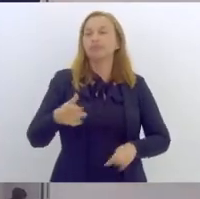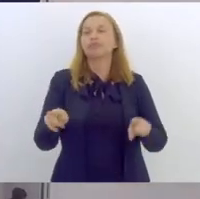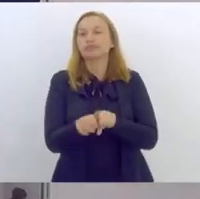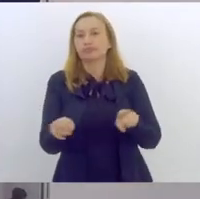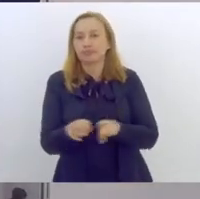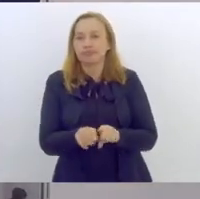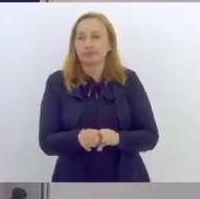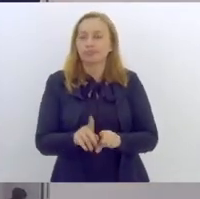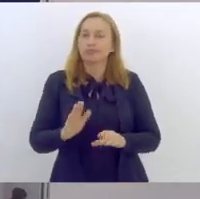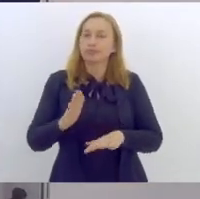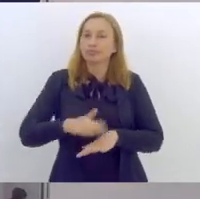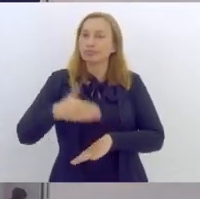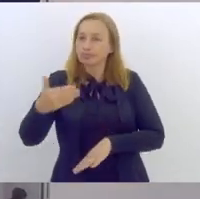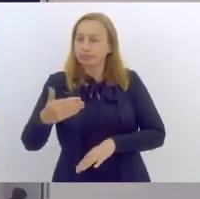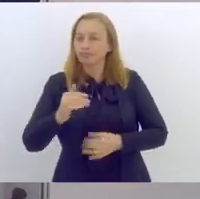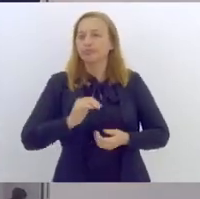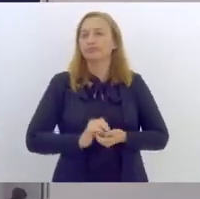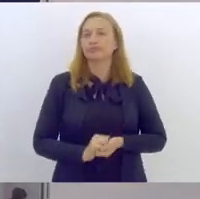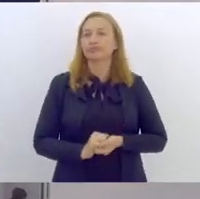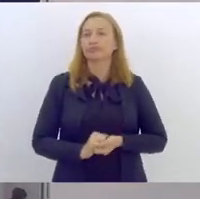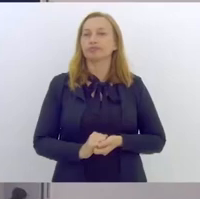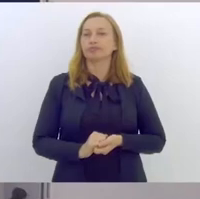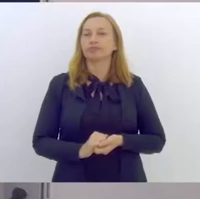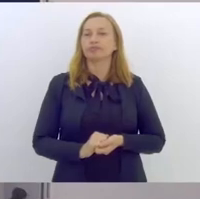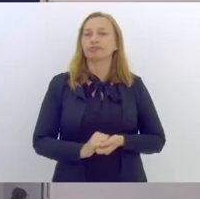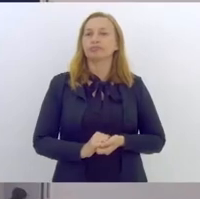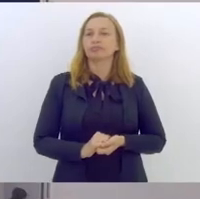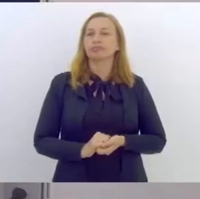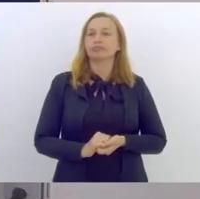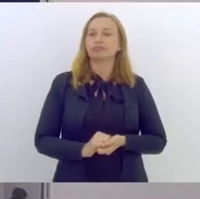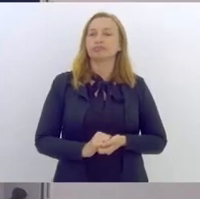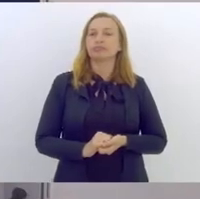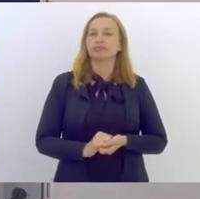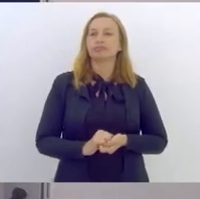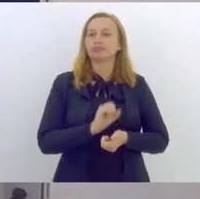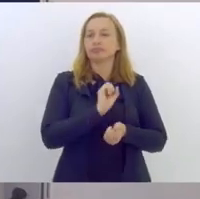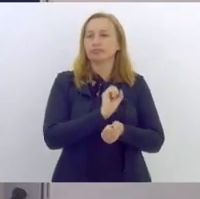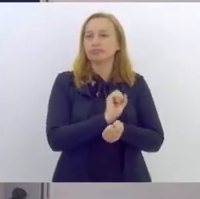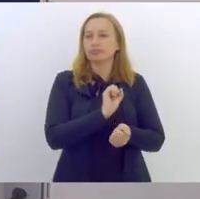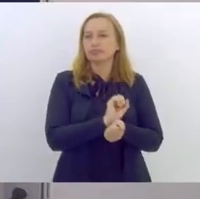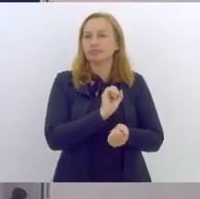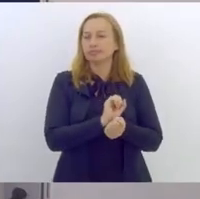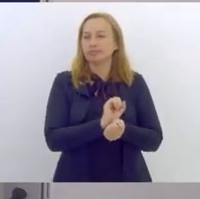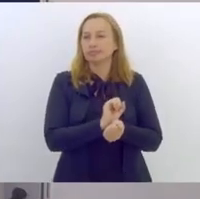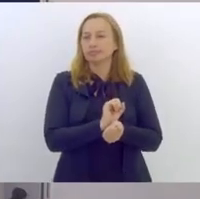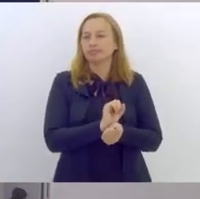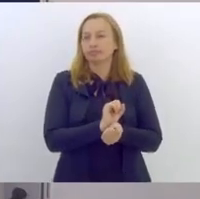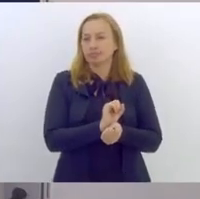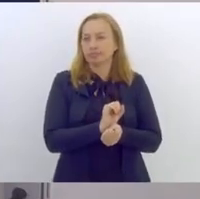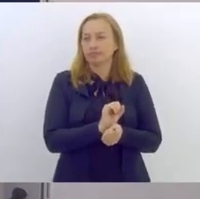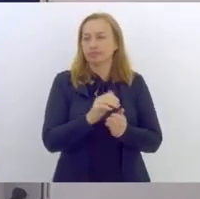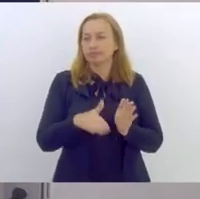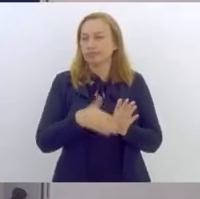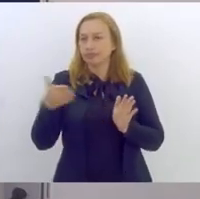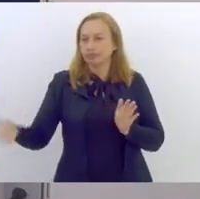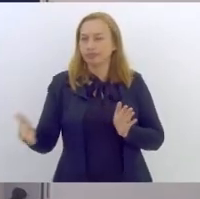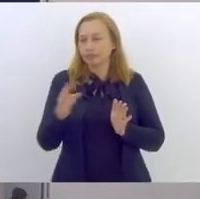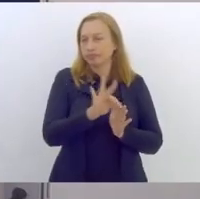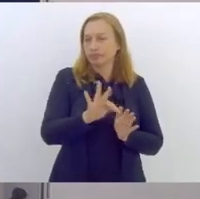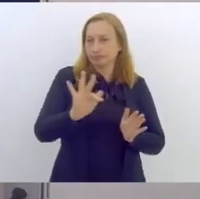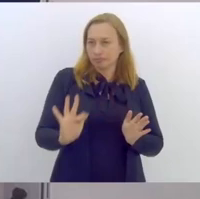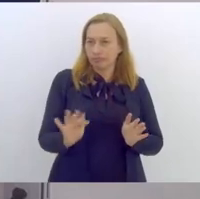os demais que estão em tese de acordo com quantitativa anunciado fora desse segundo TAF